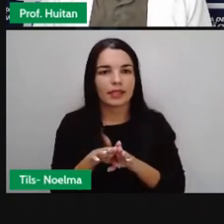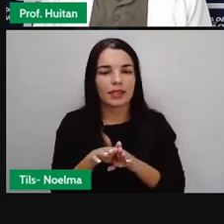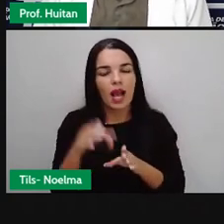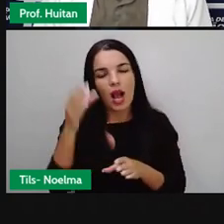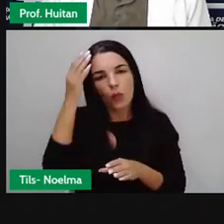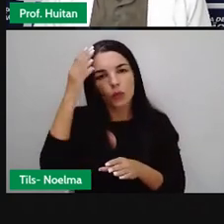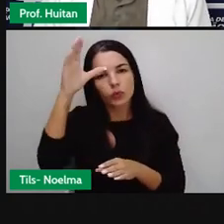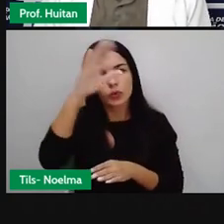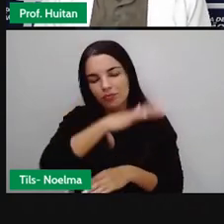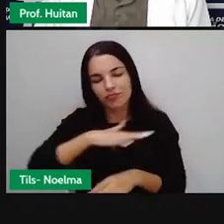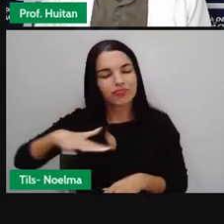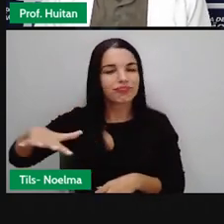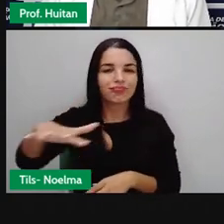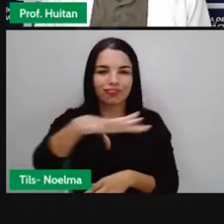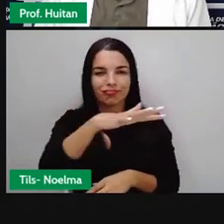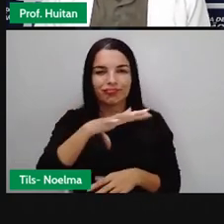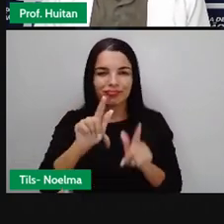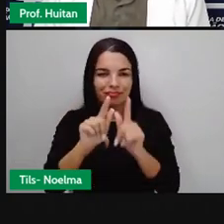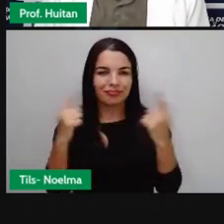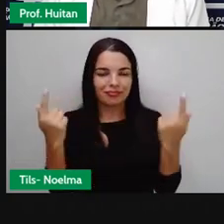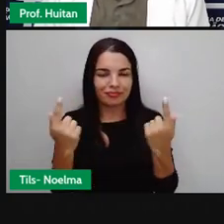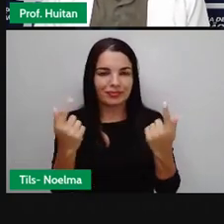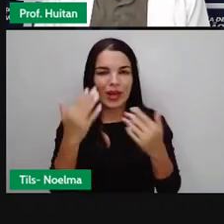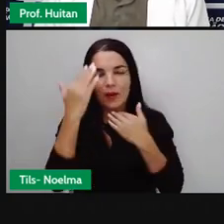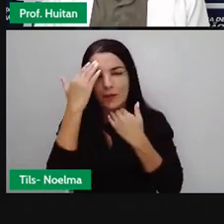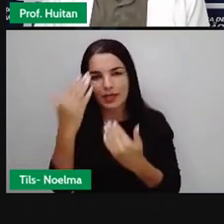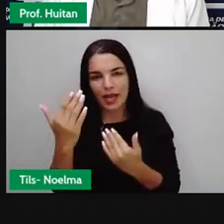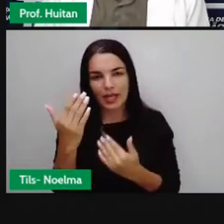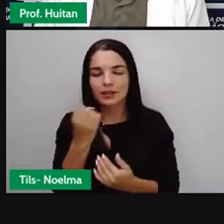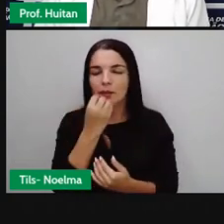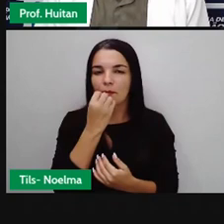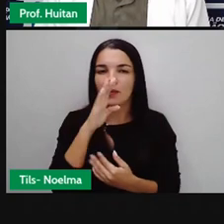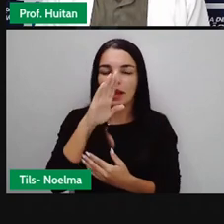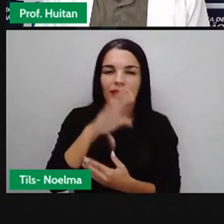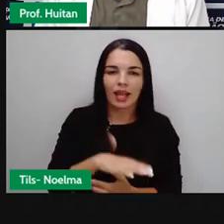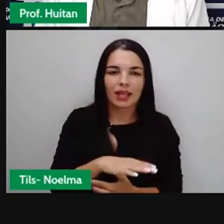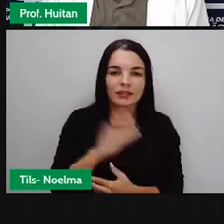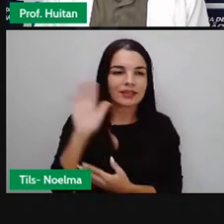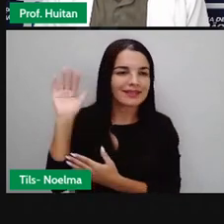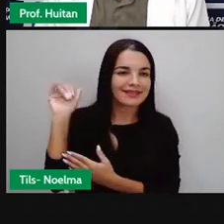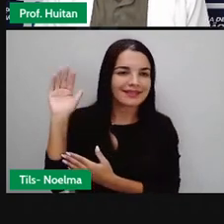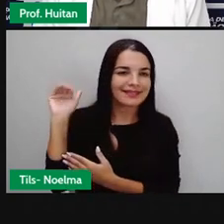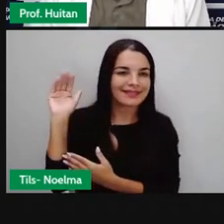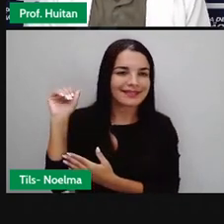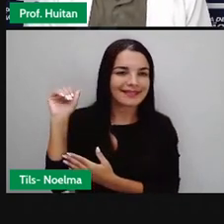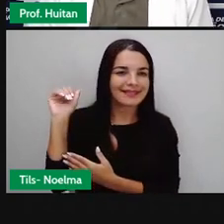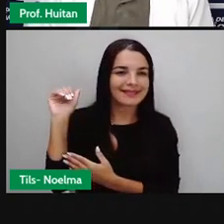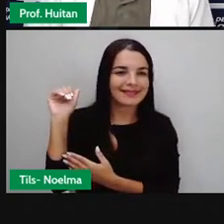cultura de uma forma geral. Muito obrigado, boa tarde, até mais.